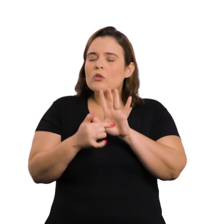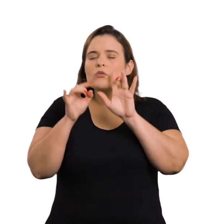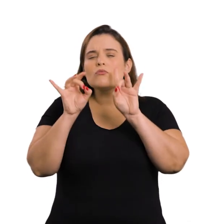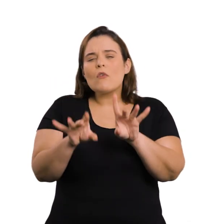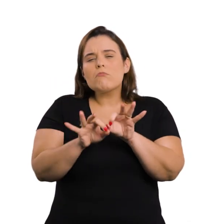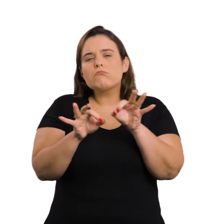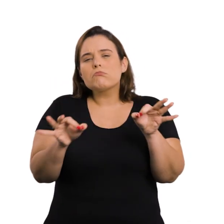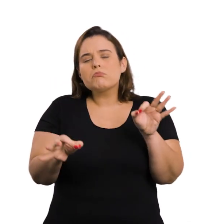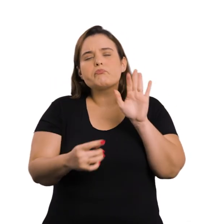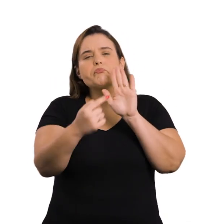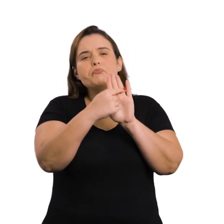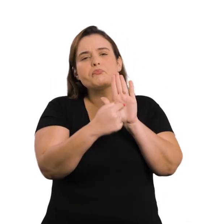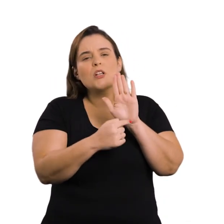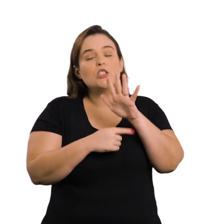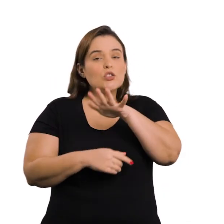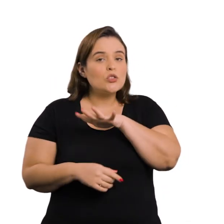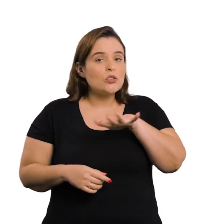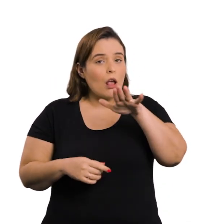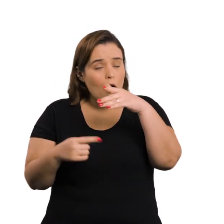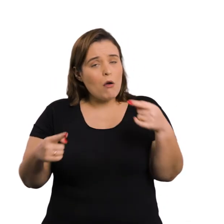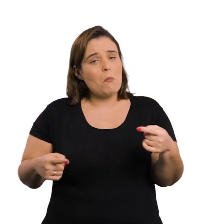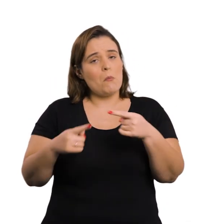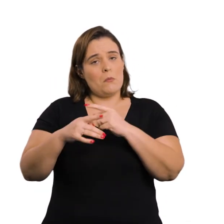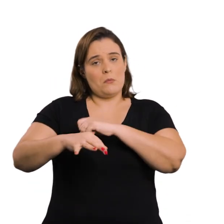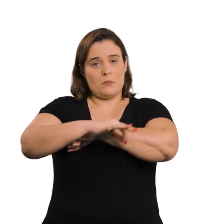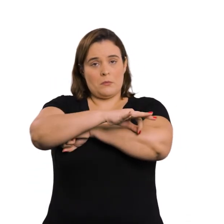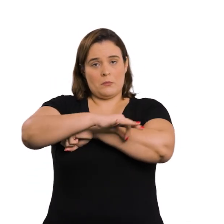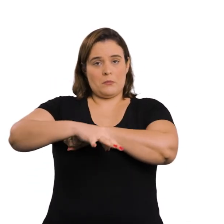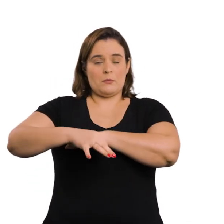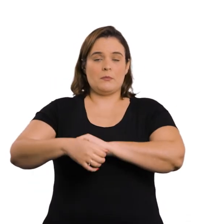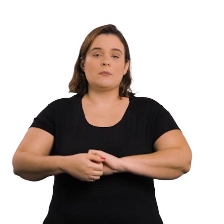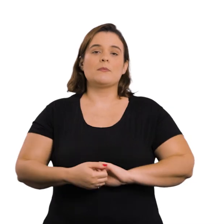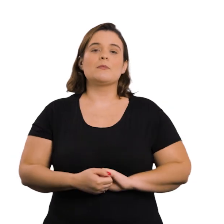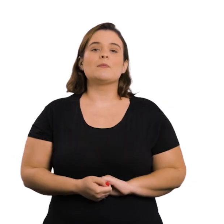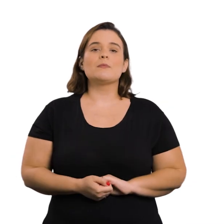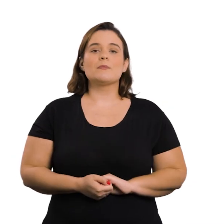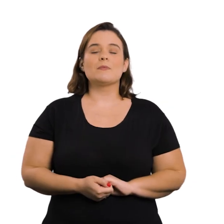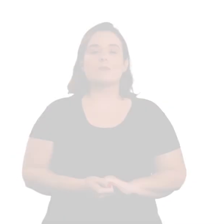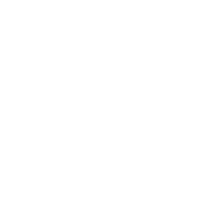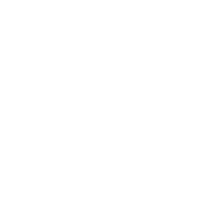indicados somente alguns pontos, de forma geral, em relação à acessibilidade arquitetônica.